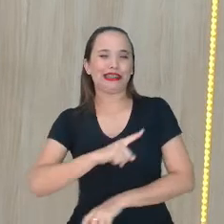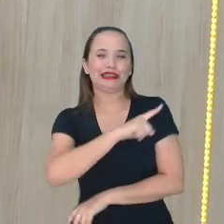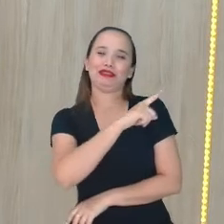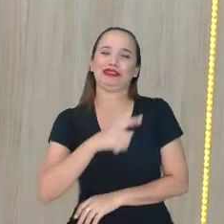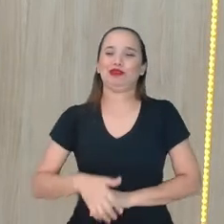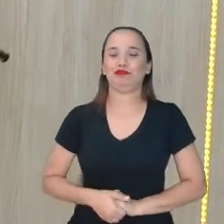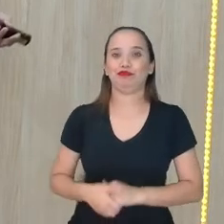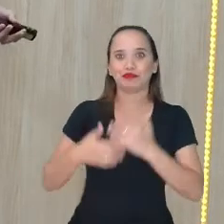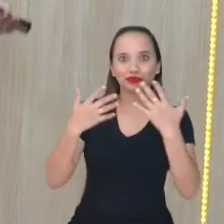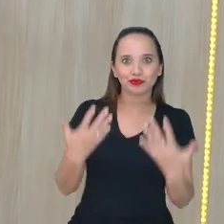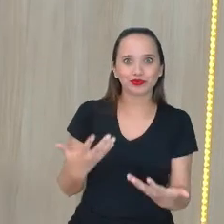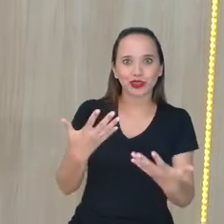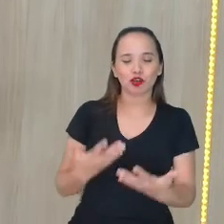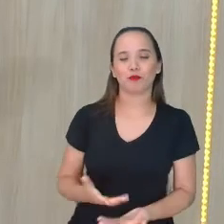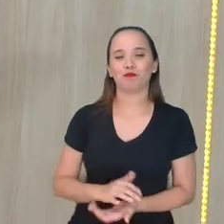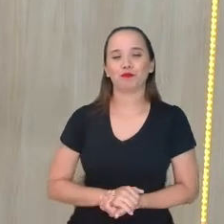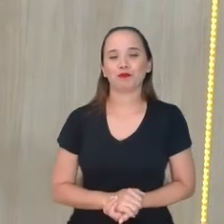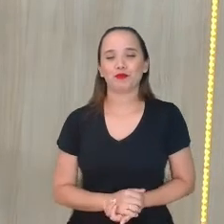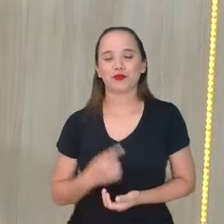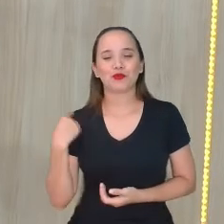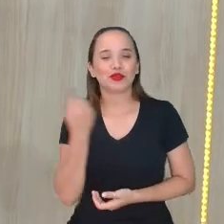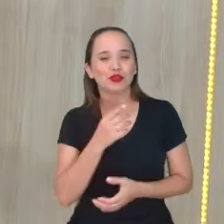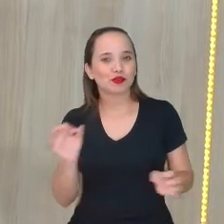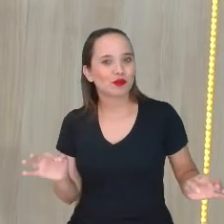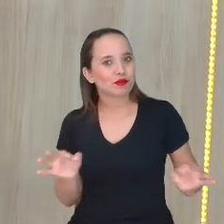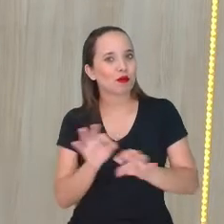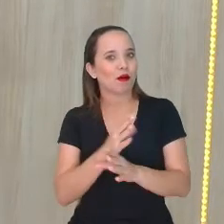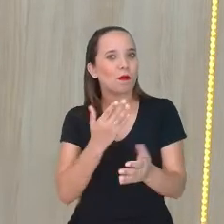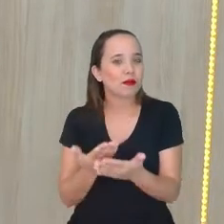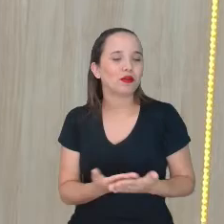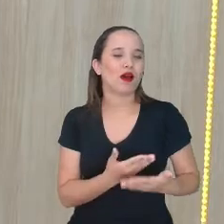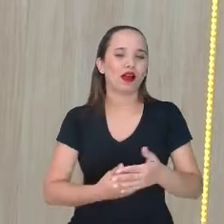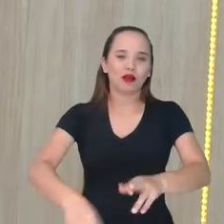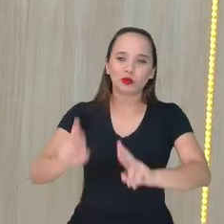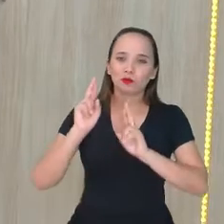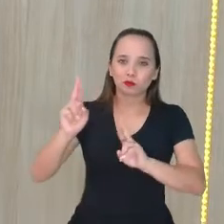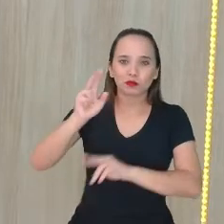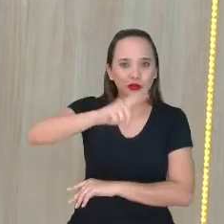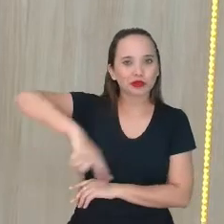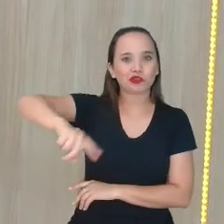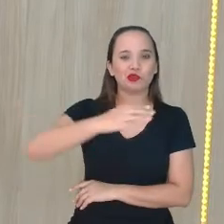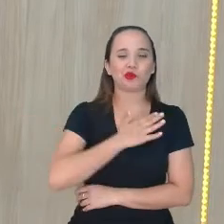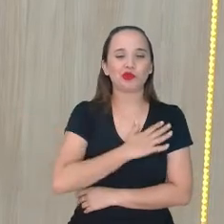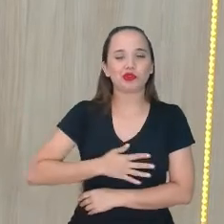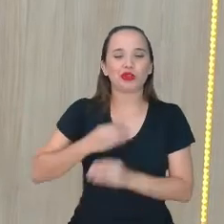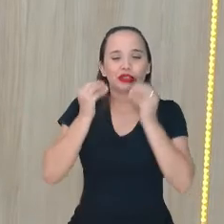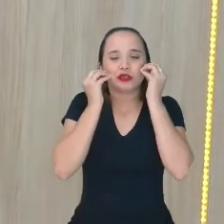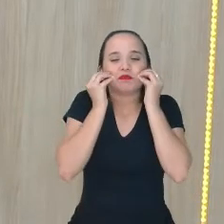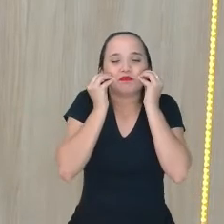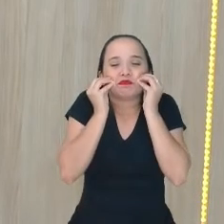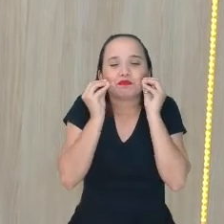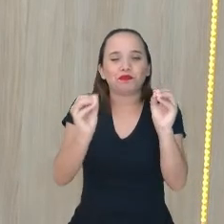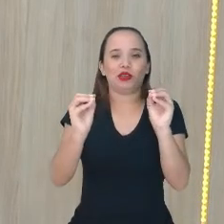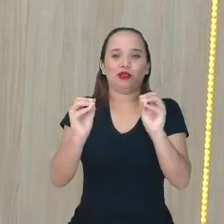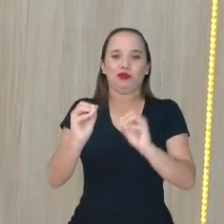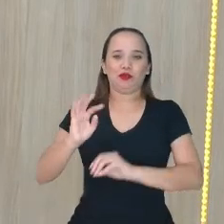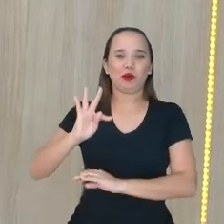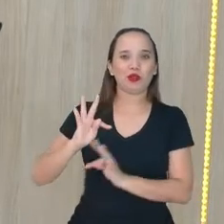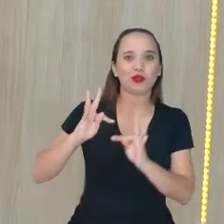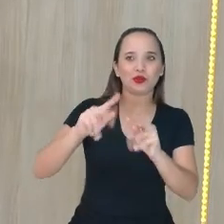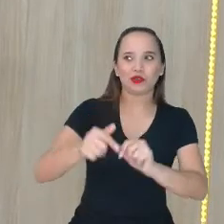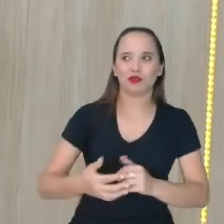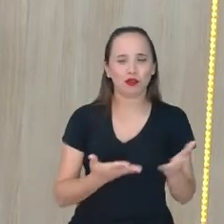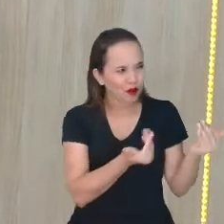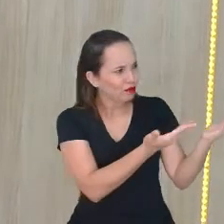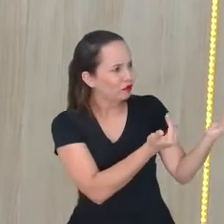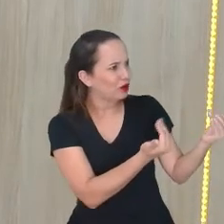vendo? Gente, a gente tá chegando ao fim da nossa aula. Eu espero que vocês tenham gostado. Um beijo bem grande. Venha-se